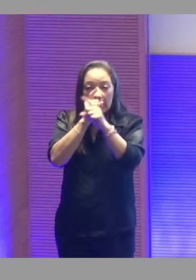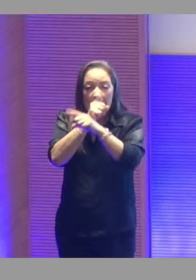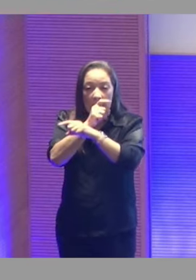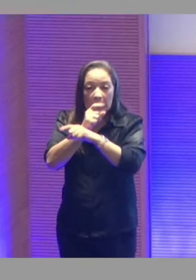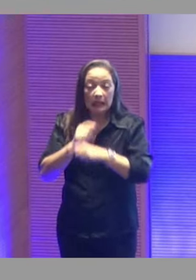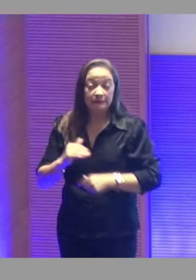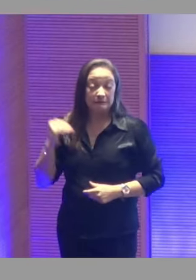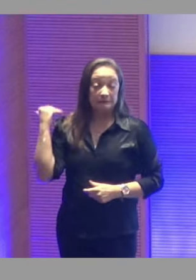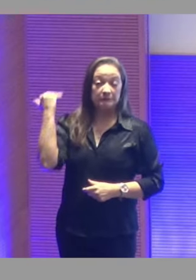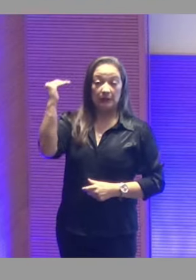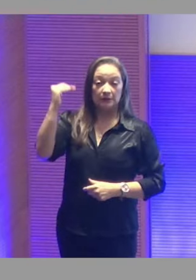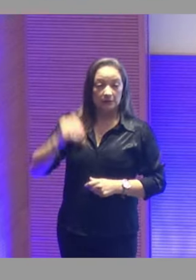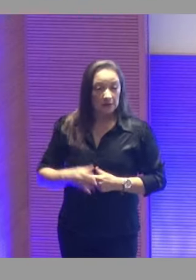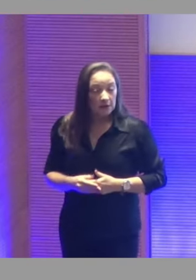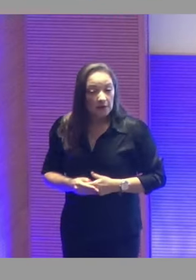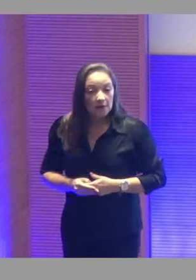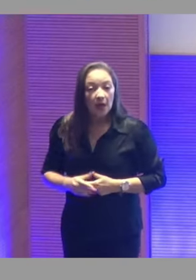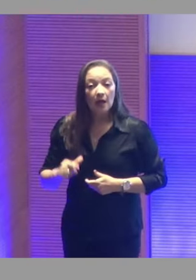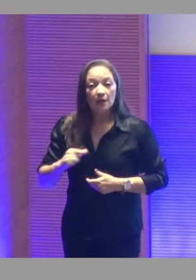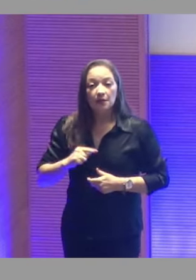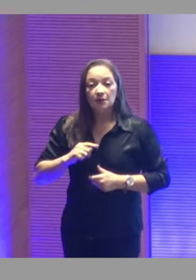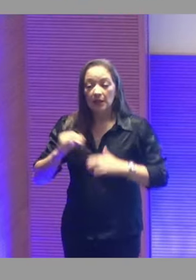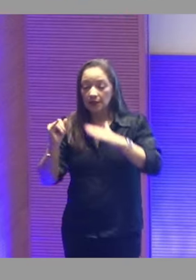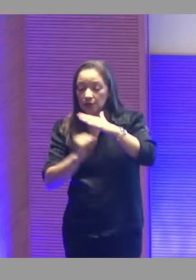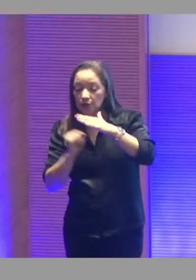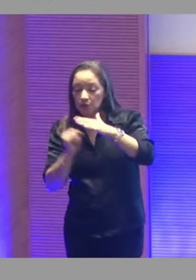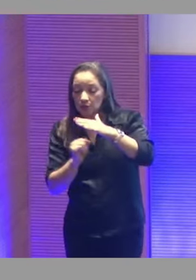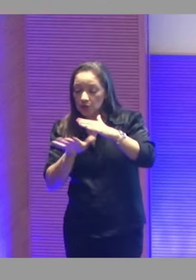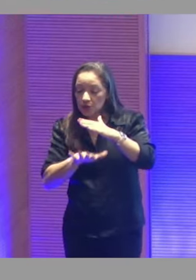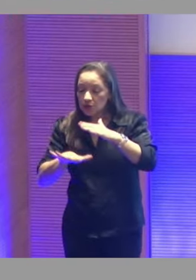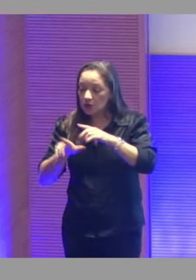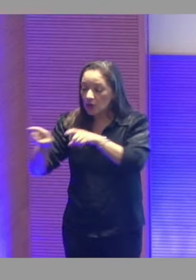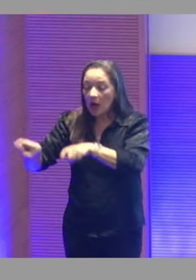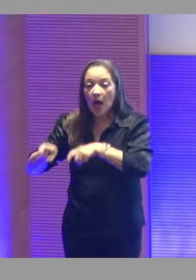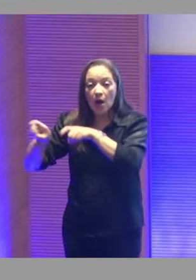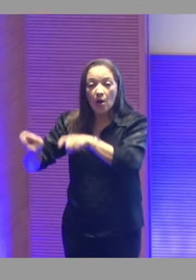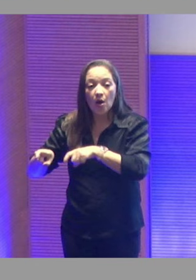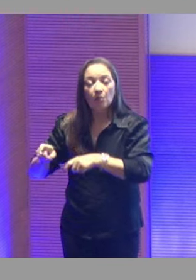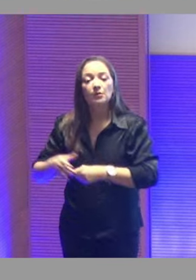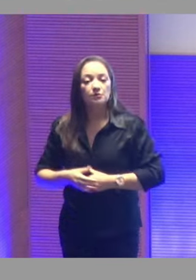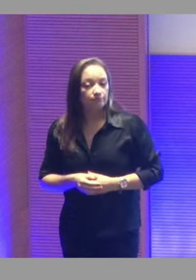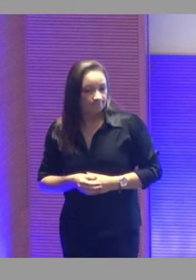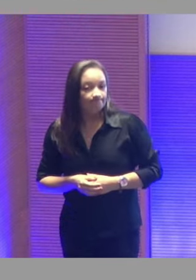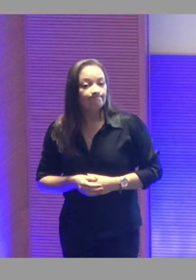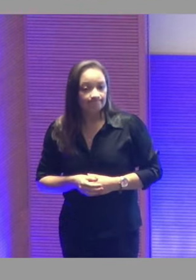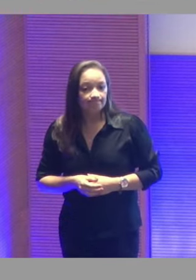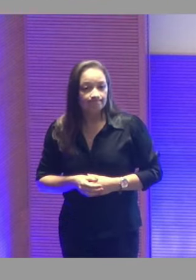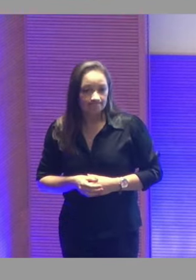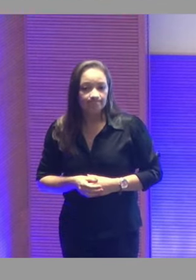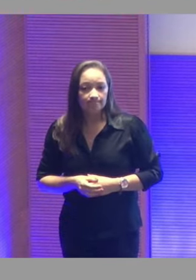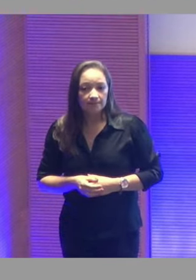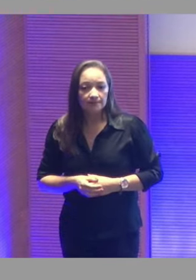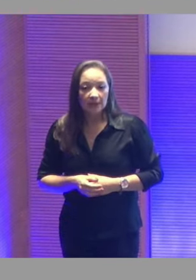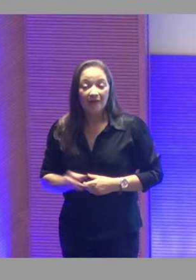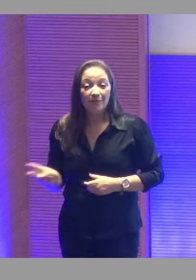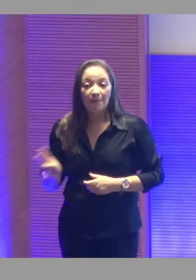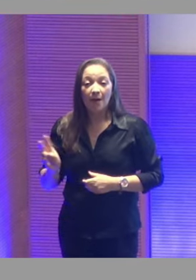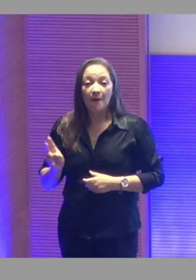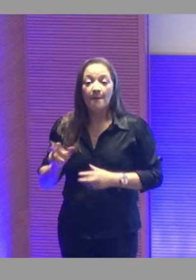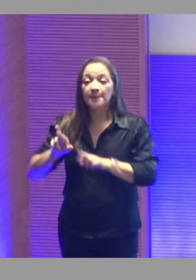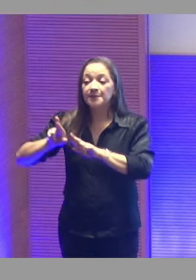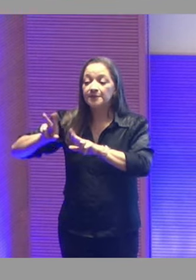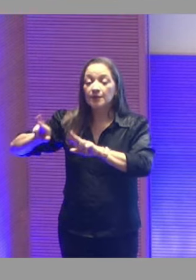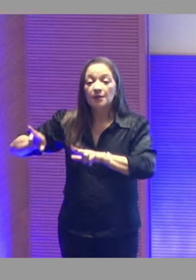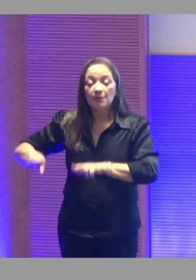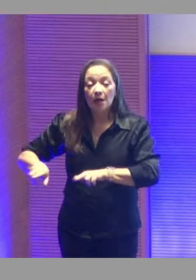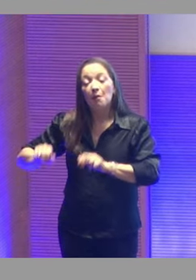Média né então a gente tem indústria extrativa e setor agropecuário que são setores que T eh uma cadeia de valor bastante pulverizada então